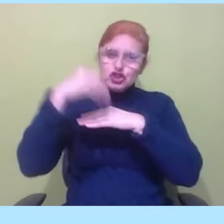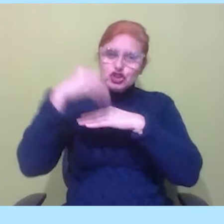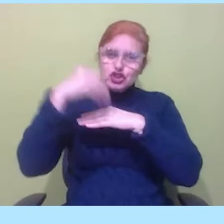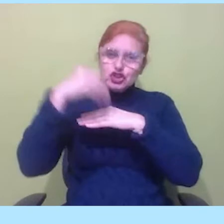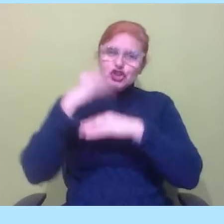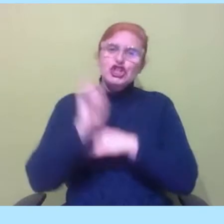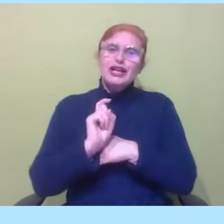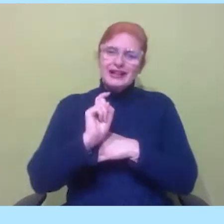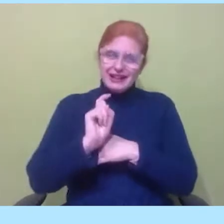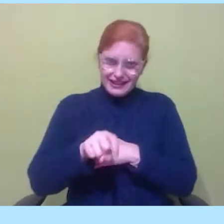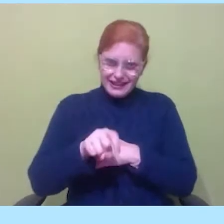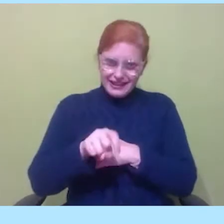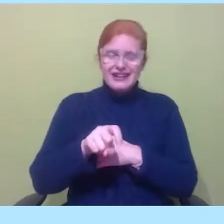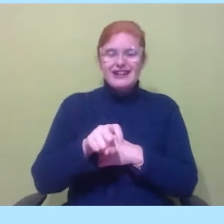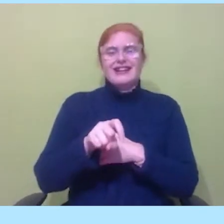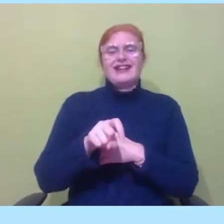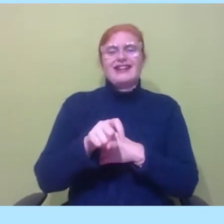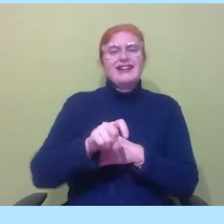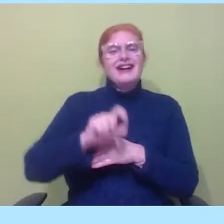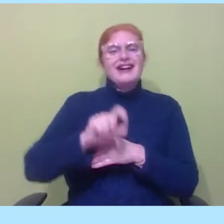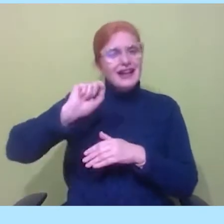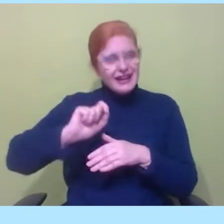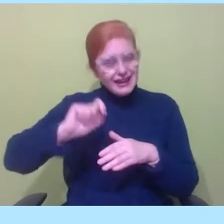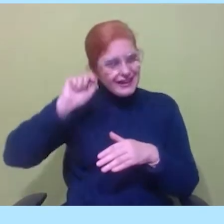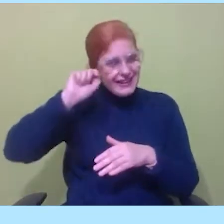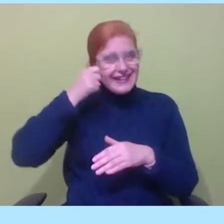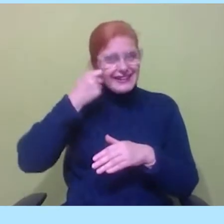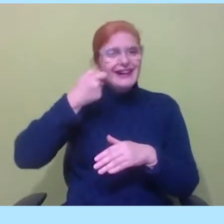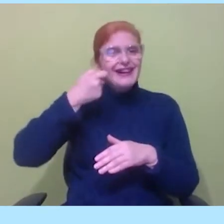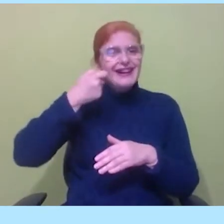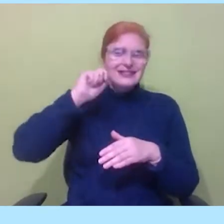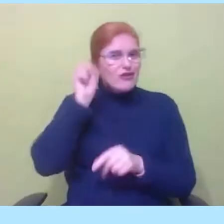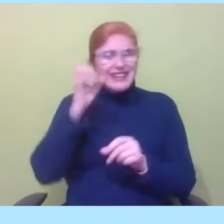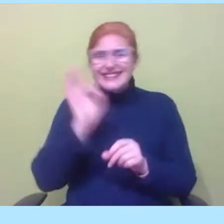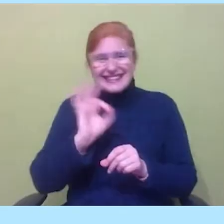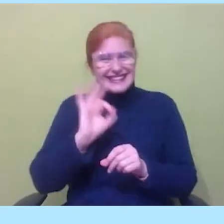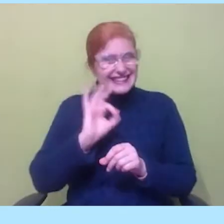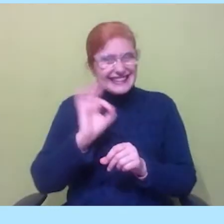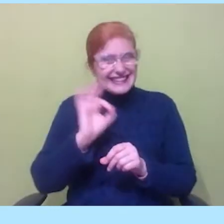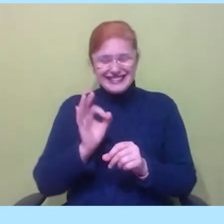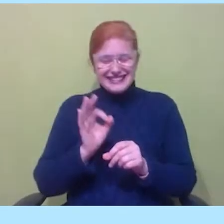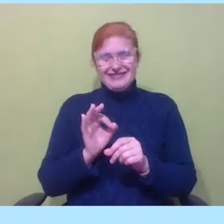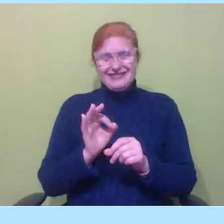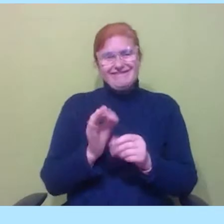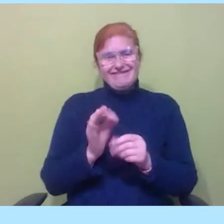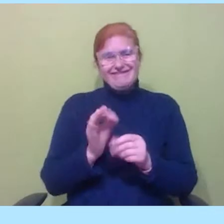fala. Então não ouvi nada do que a Nanda falou, perdi essa aula. Estou aqui arrasada.